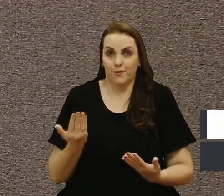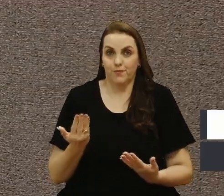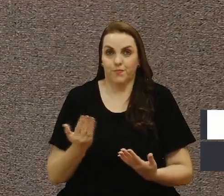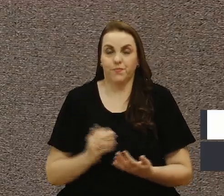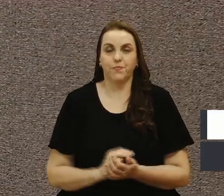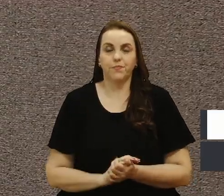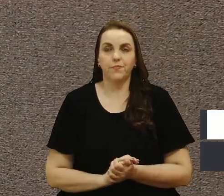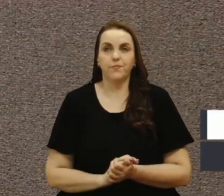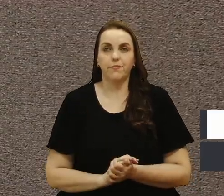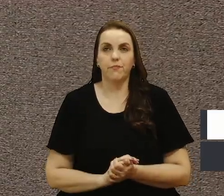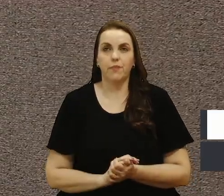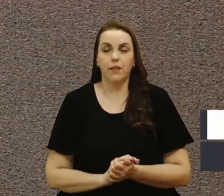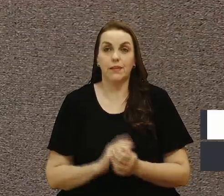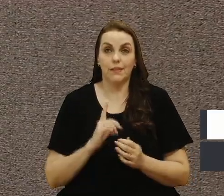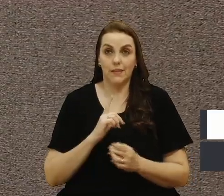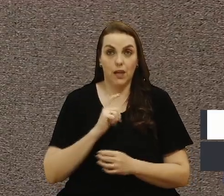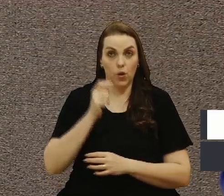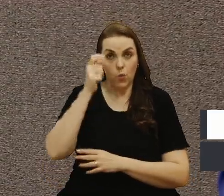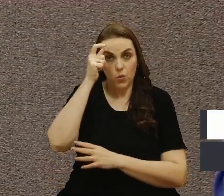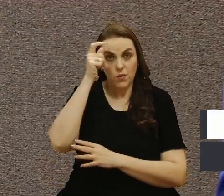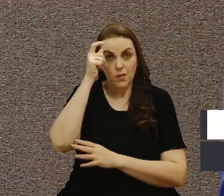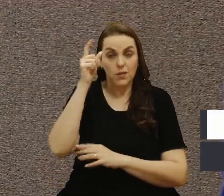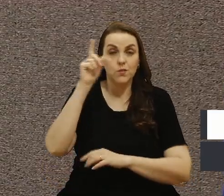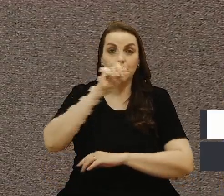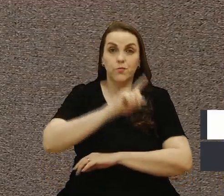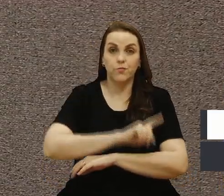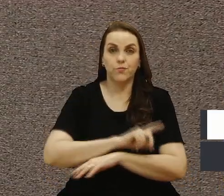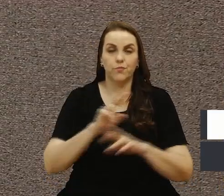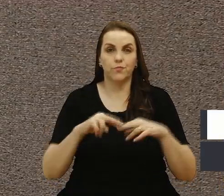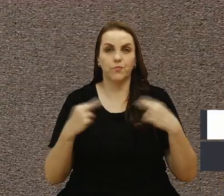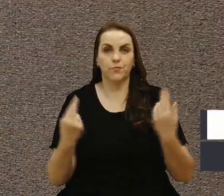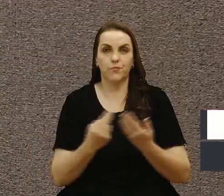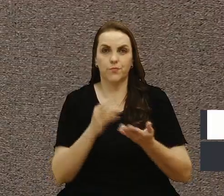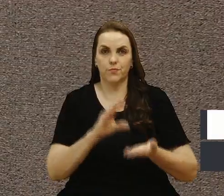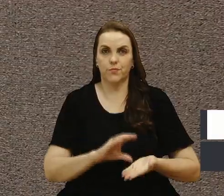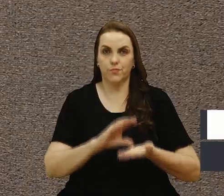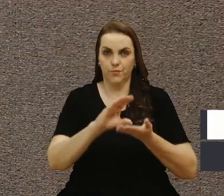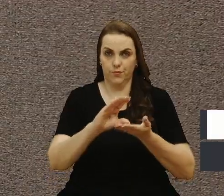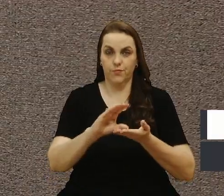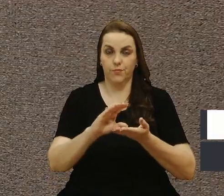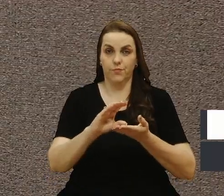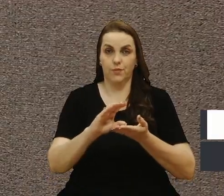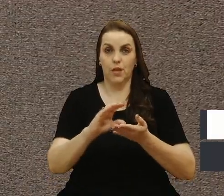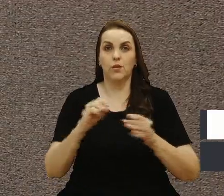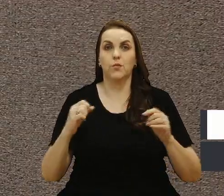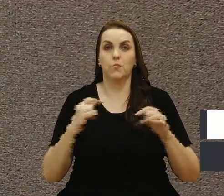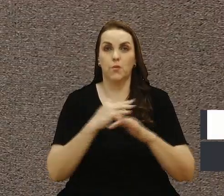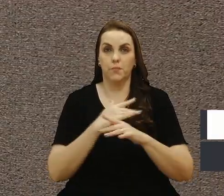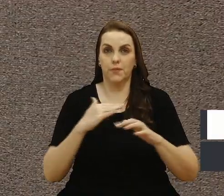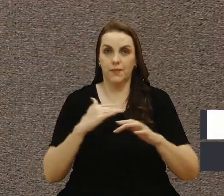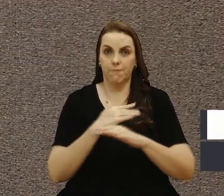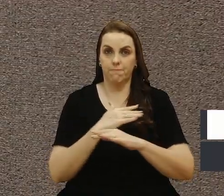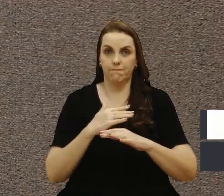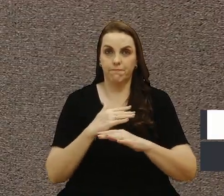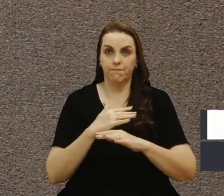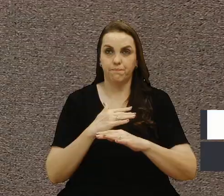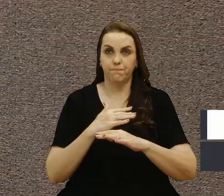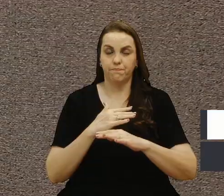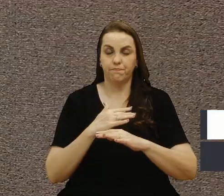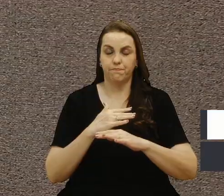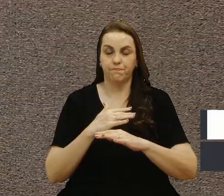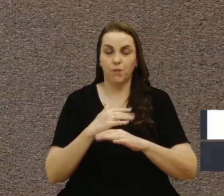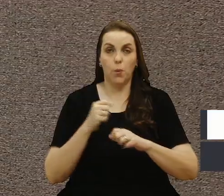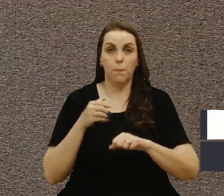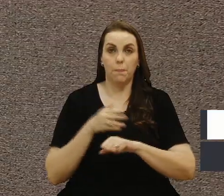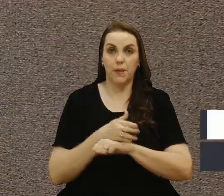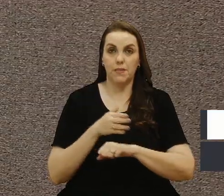uma coincidência que neste dia da reunião do Conselho de Mobilidade, um integrante da